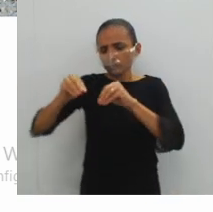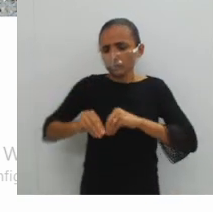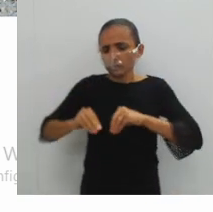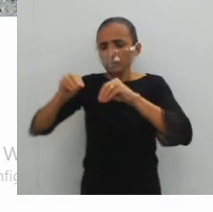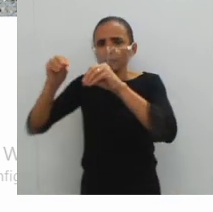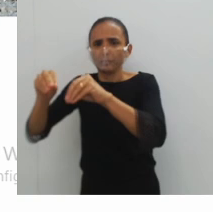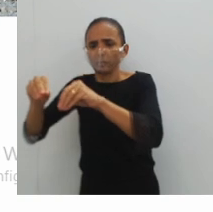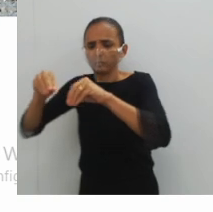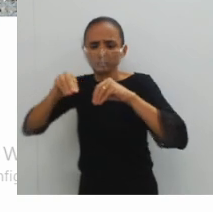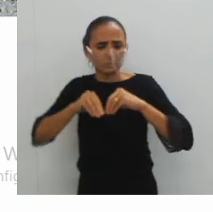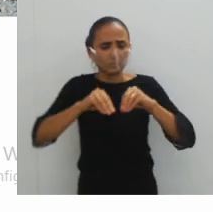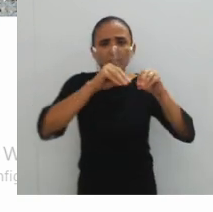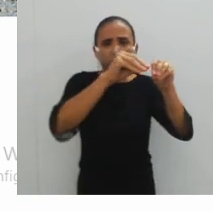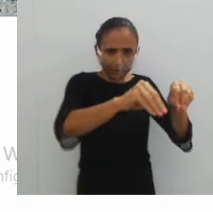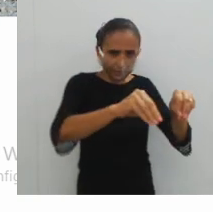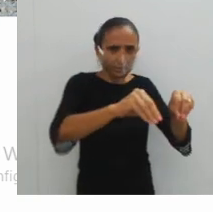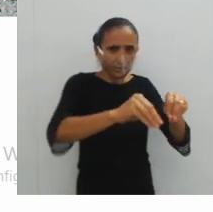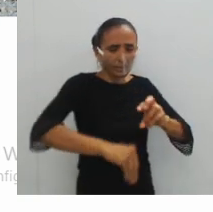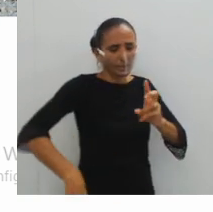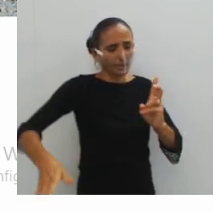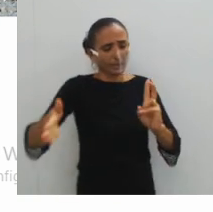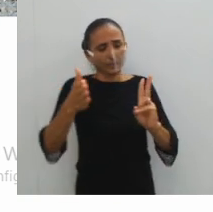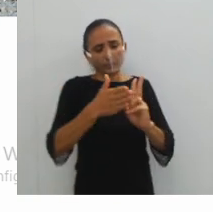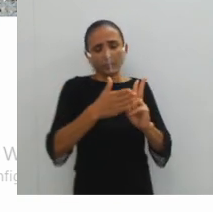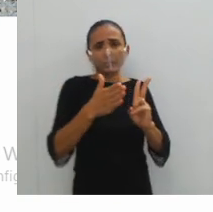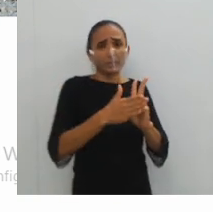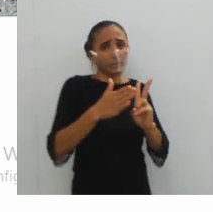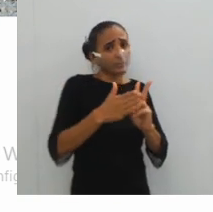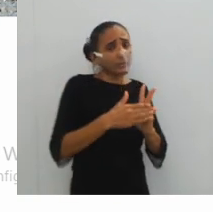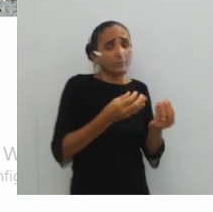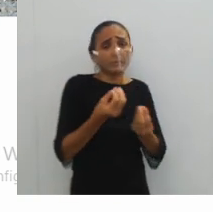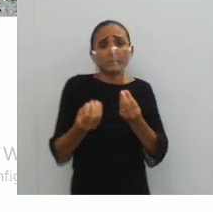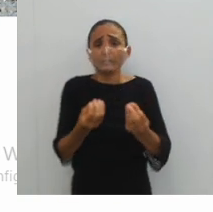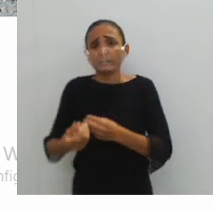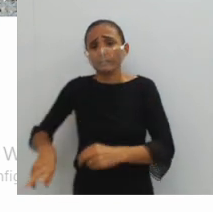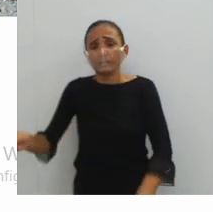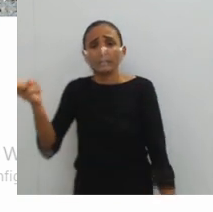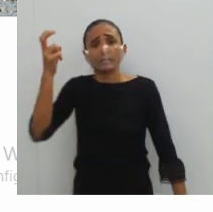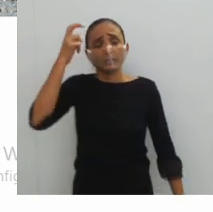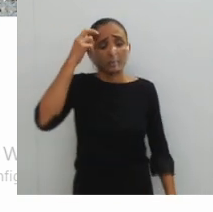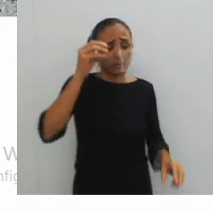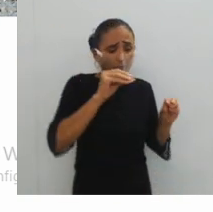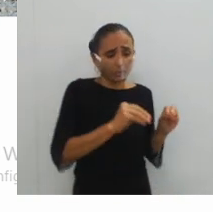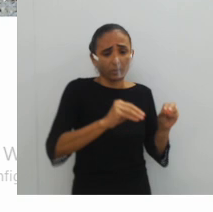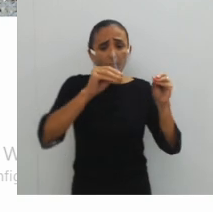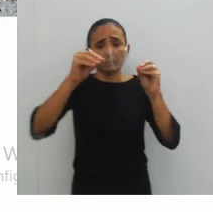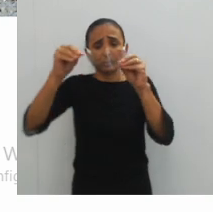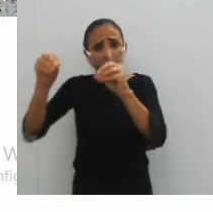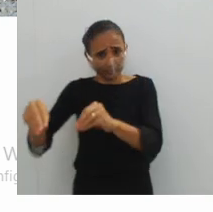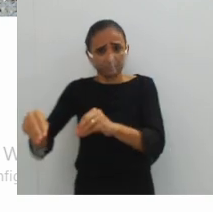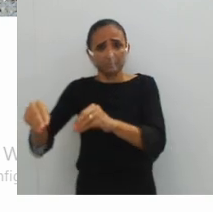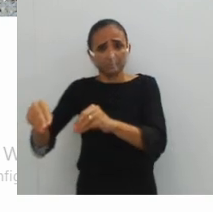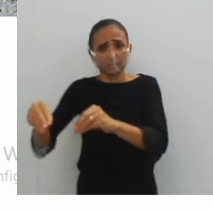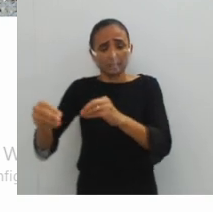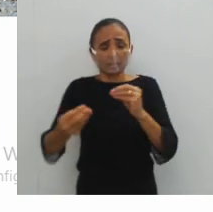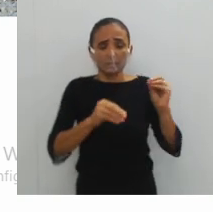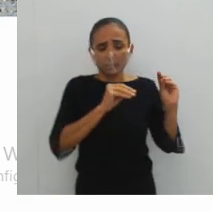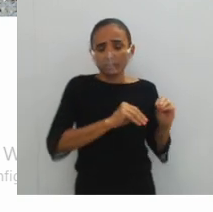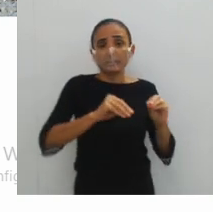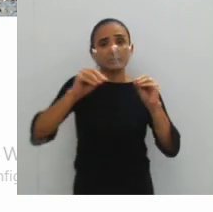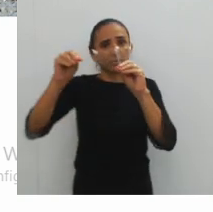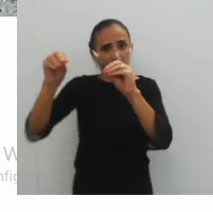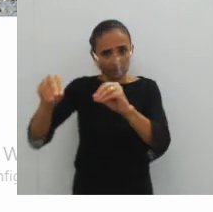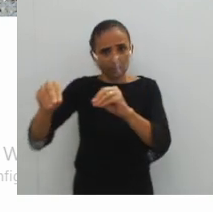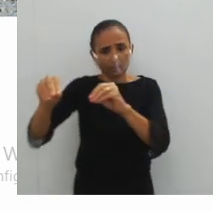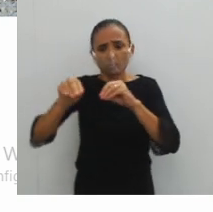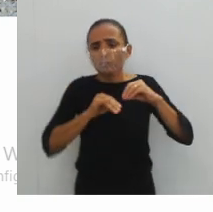ampliando o território. E é um aspecto cultural delas, de ser nômades, de andar pelo território. Então, essa migração, a gente